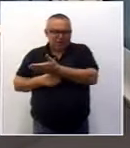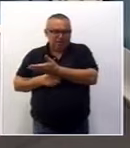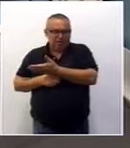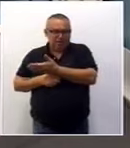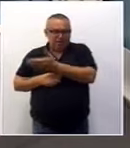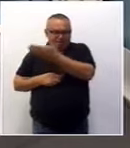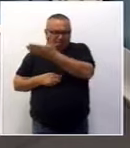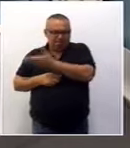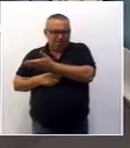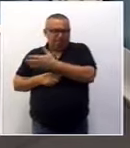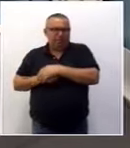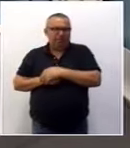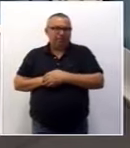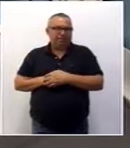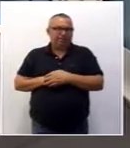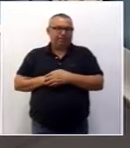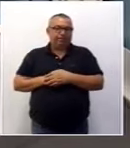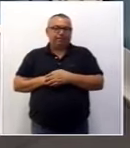Então,